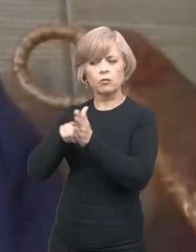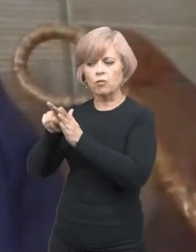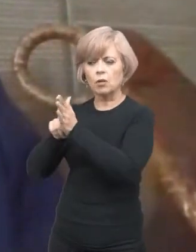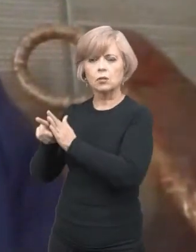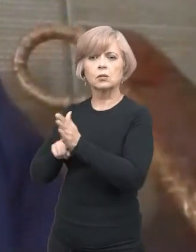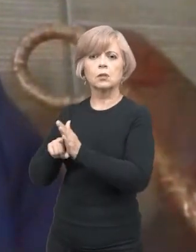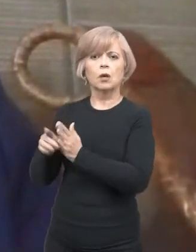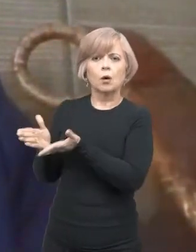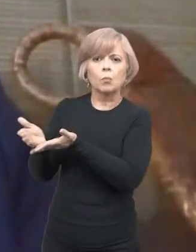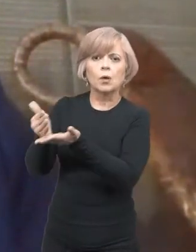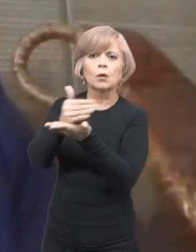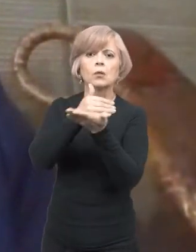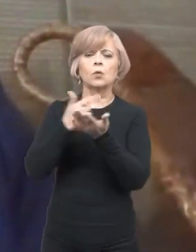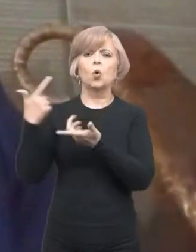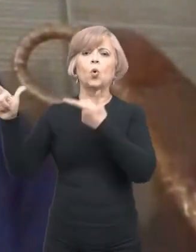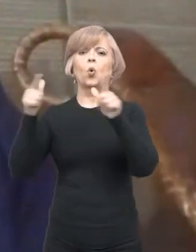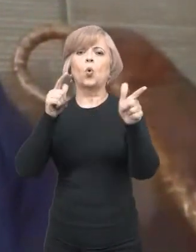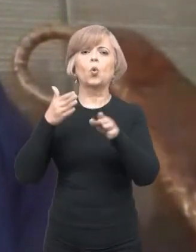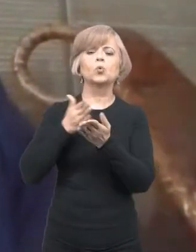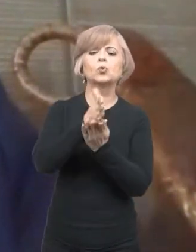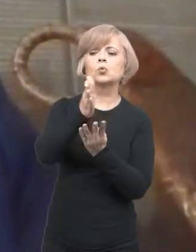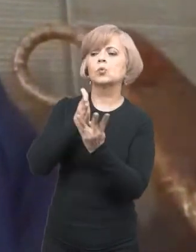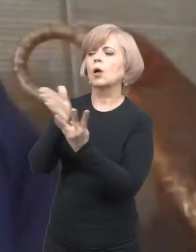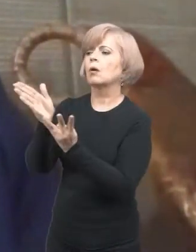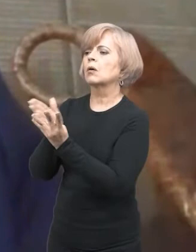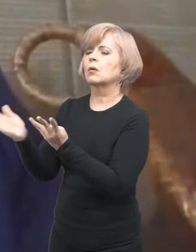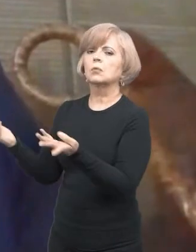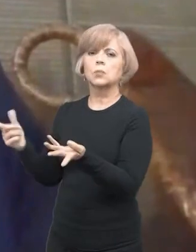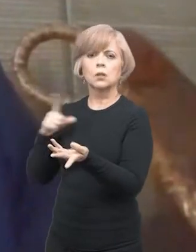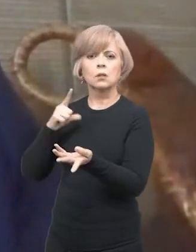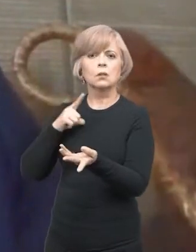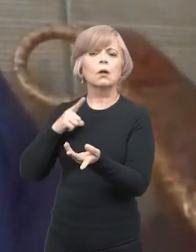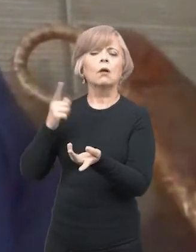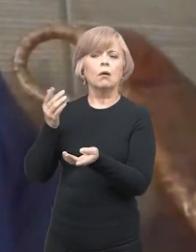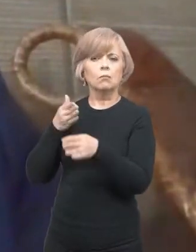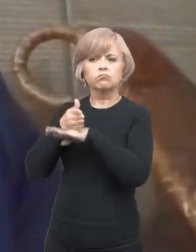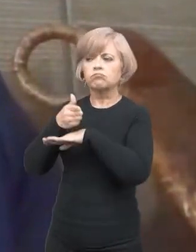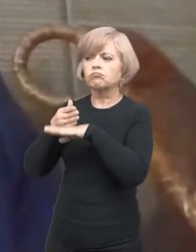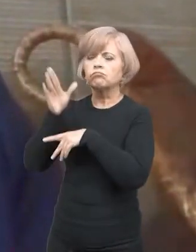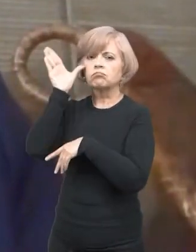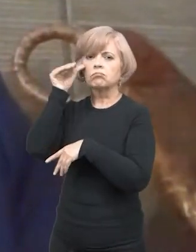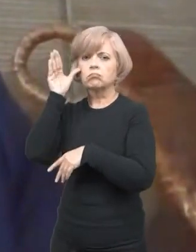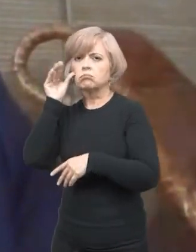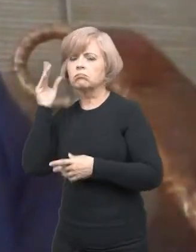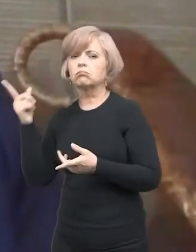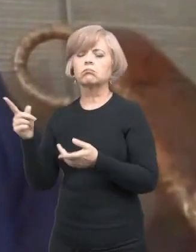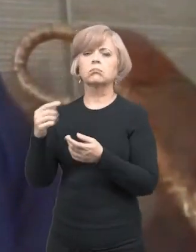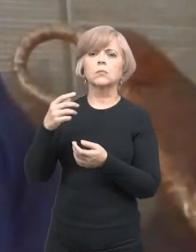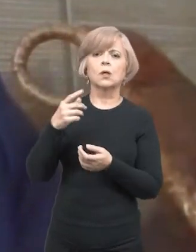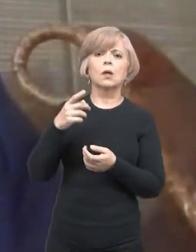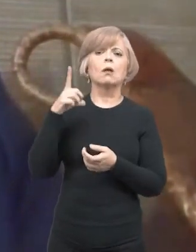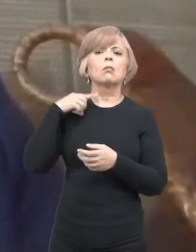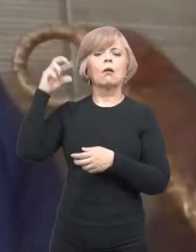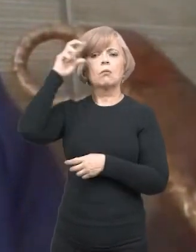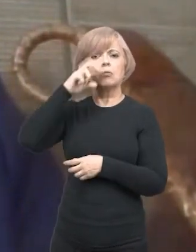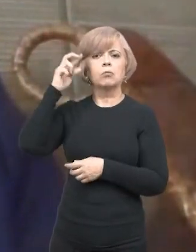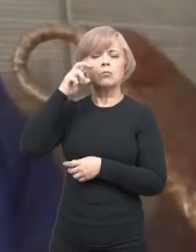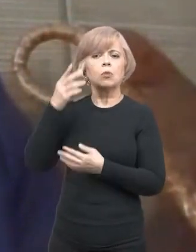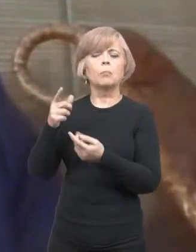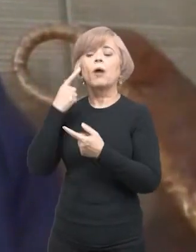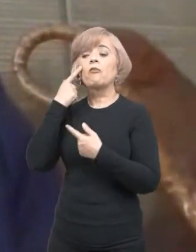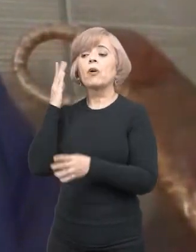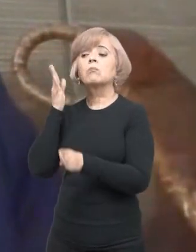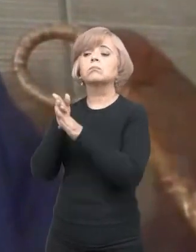na investigação, verificar outros dados e, enfim, tentar chegar à